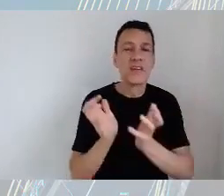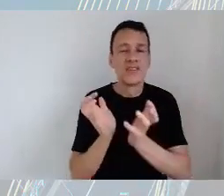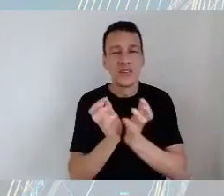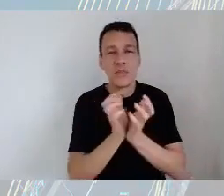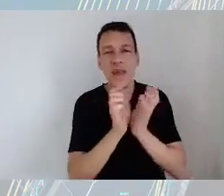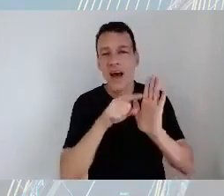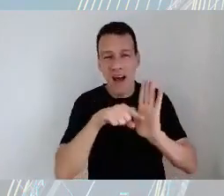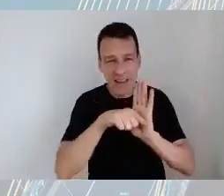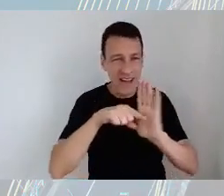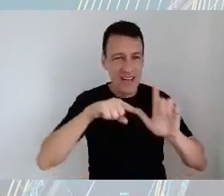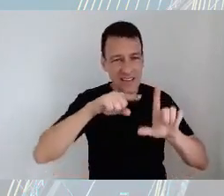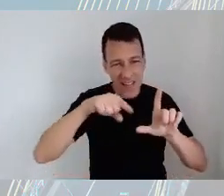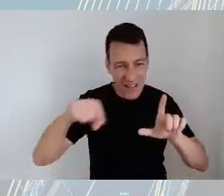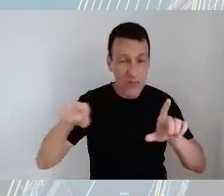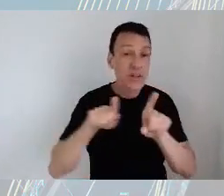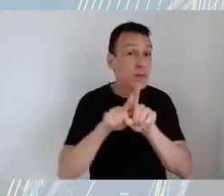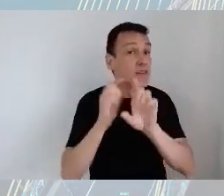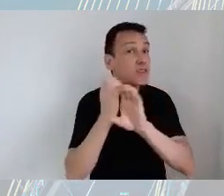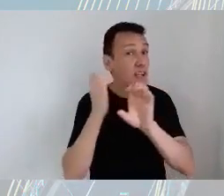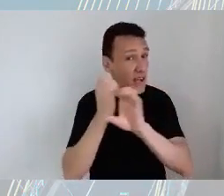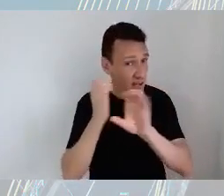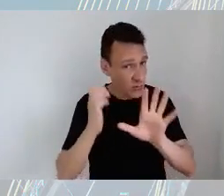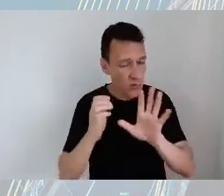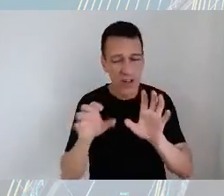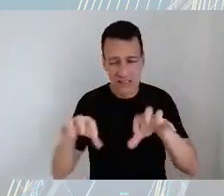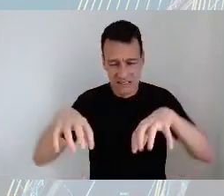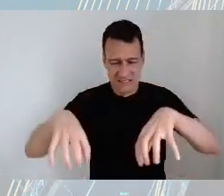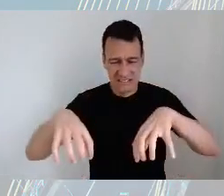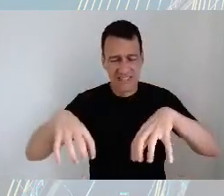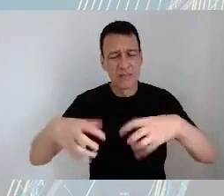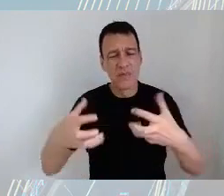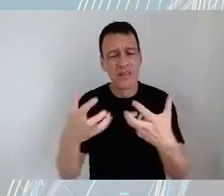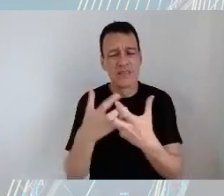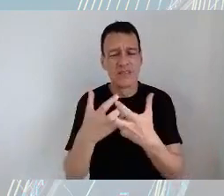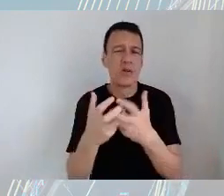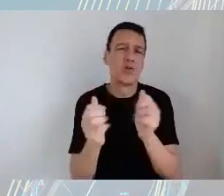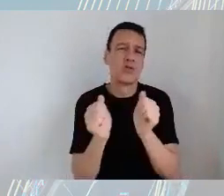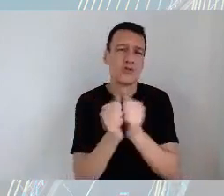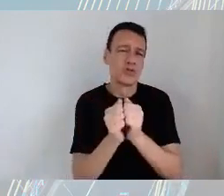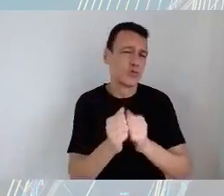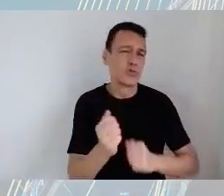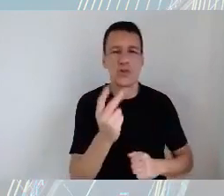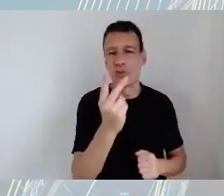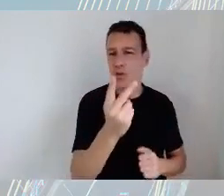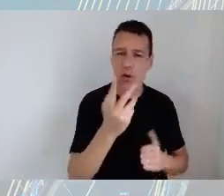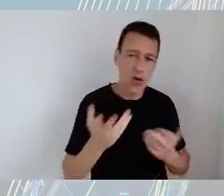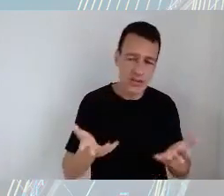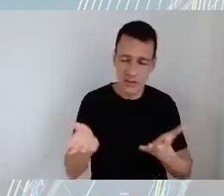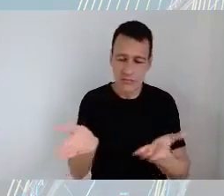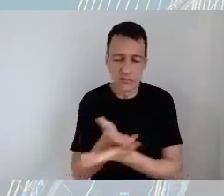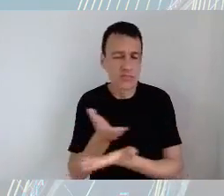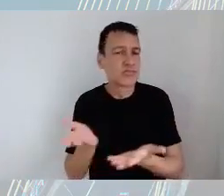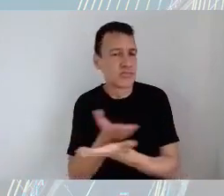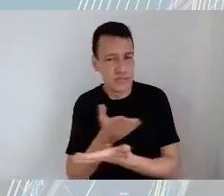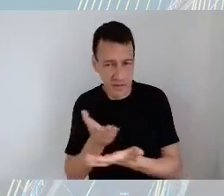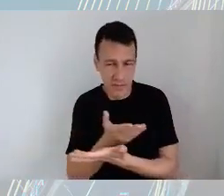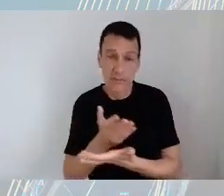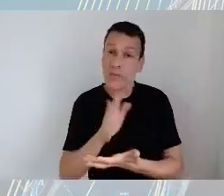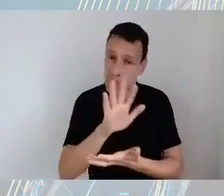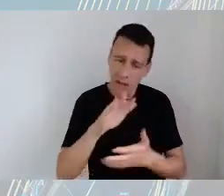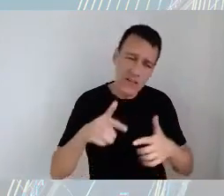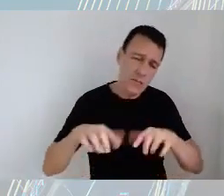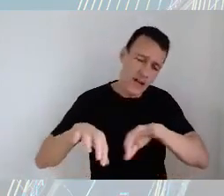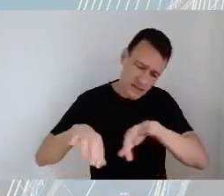dois times que, na verdade, são um só, mas que, na característica das suas funções, fazem coisas que são um pouco distintas, né? O analista de dados está muito